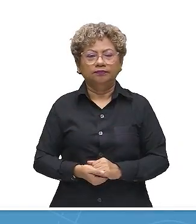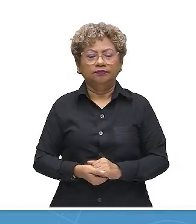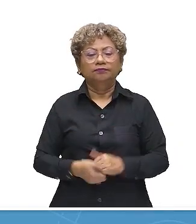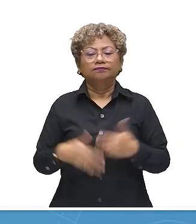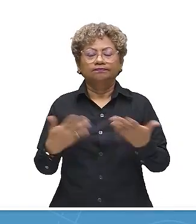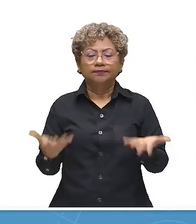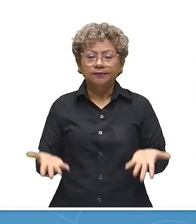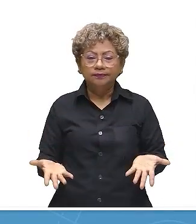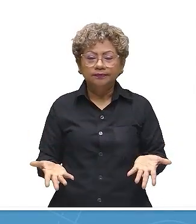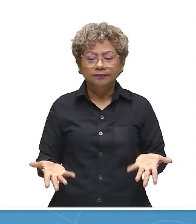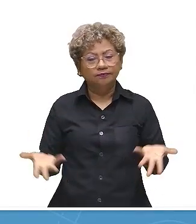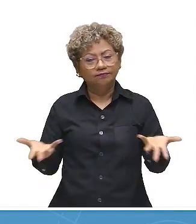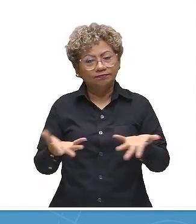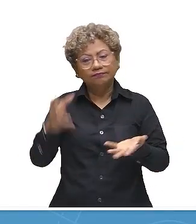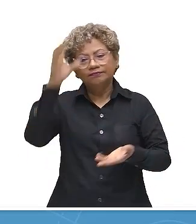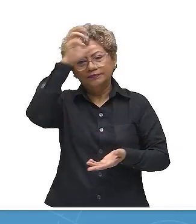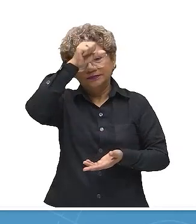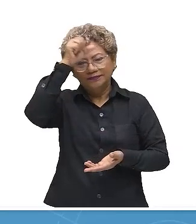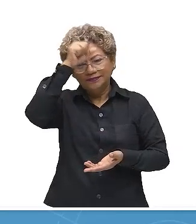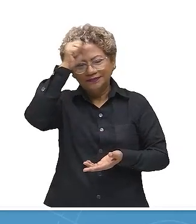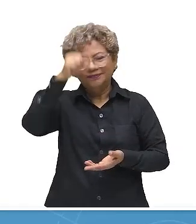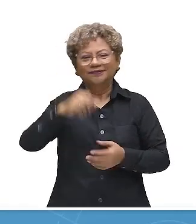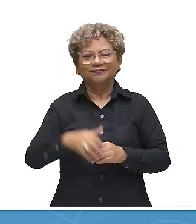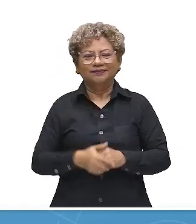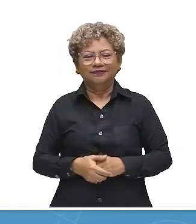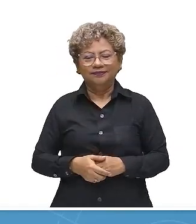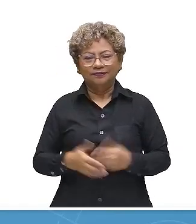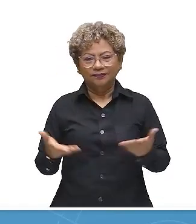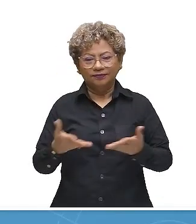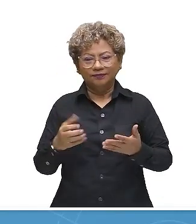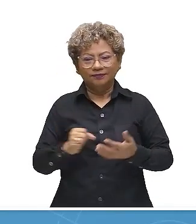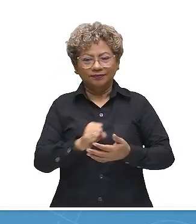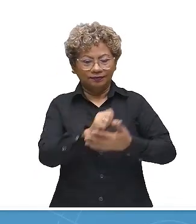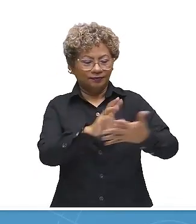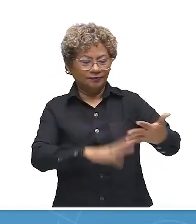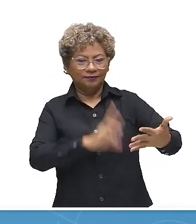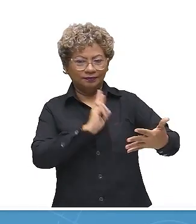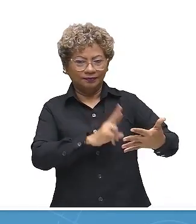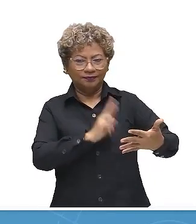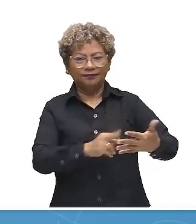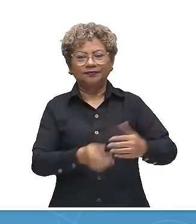Então é isso aí, galerinha. A gente vai ver qual é a nossa dinâmica local interativa.